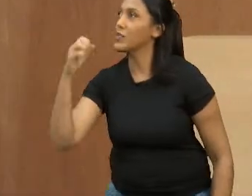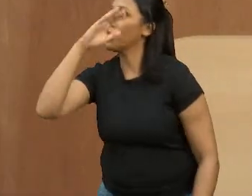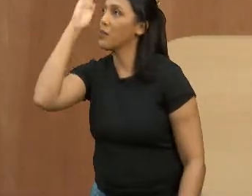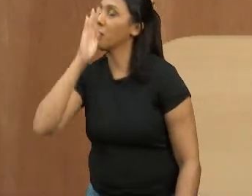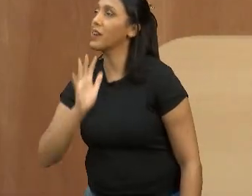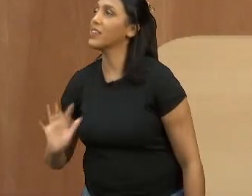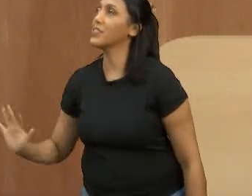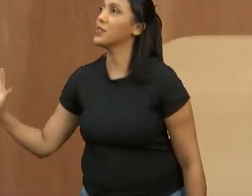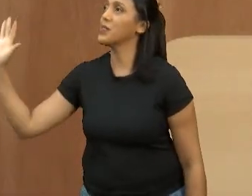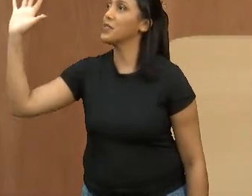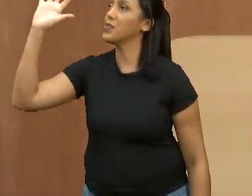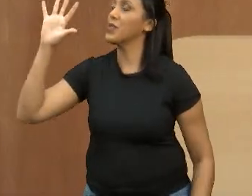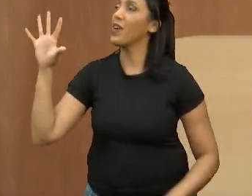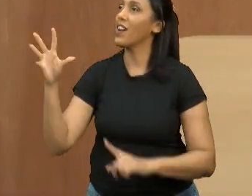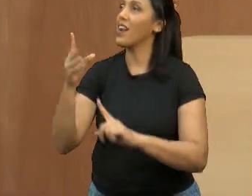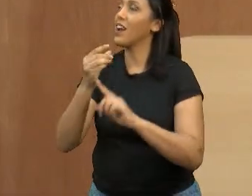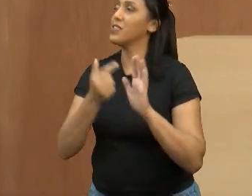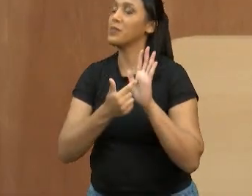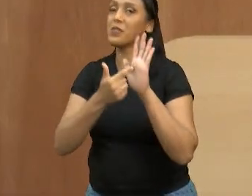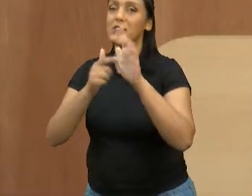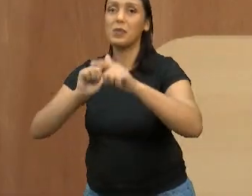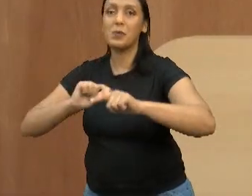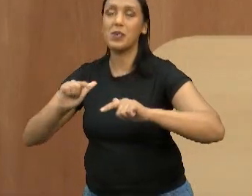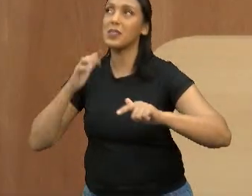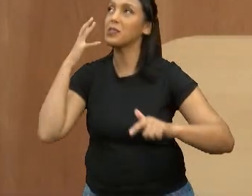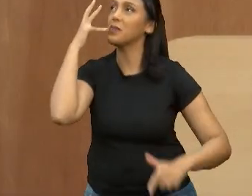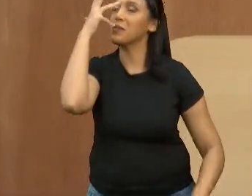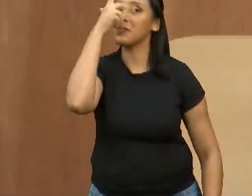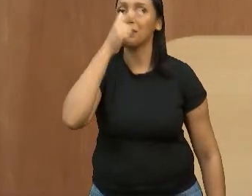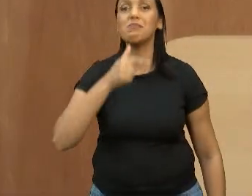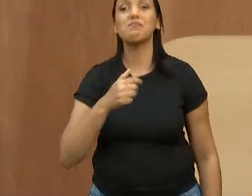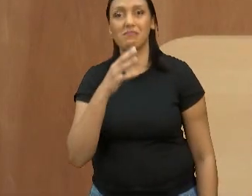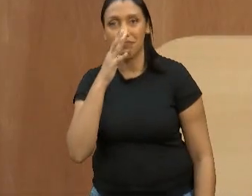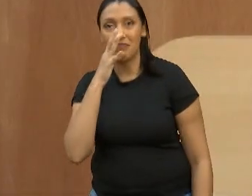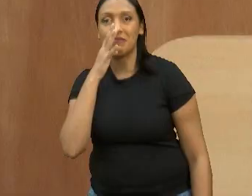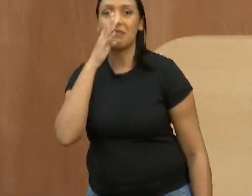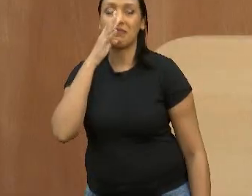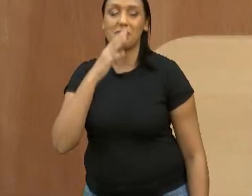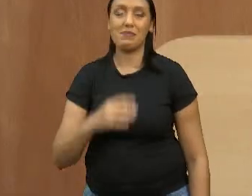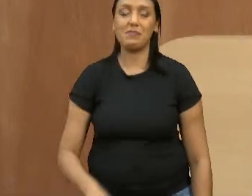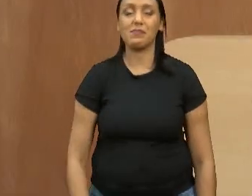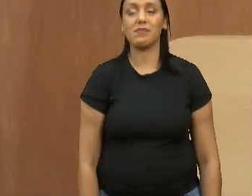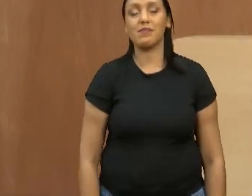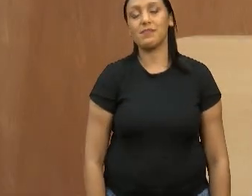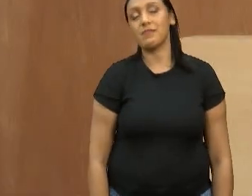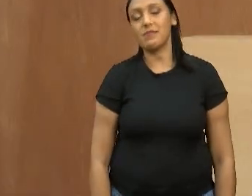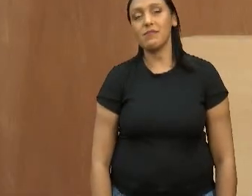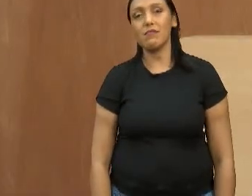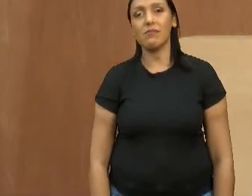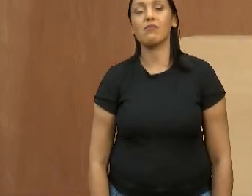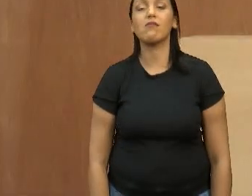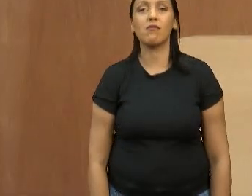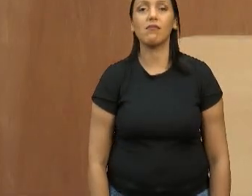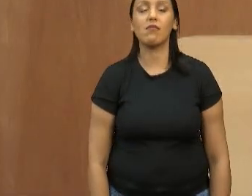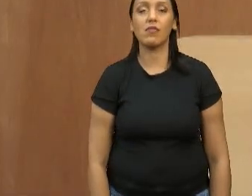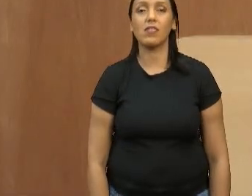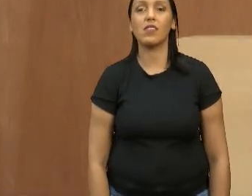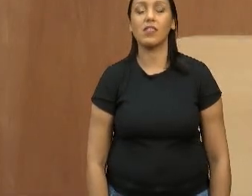E agora começa. Guarana Ramos, 3 pontinhos. Eu acabo de